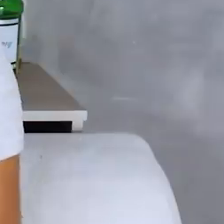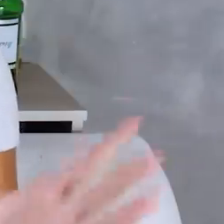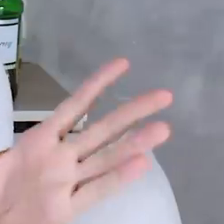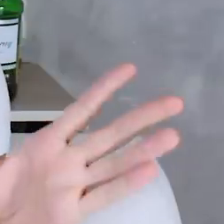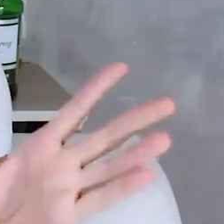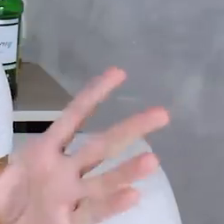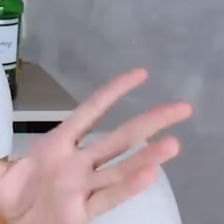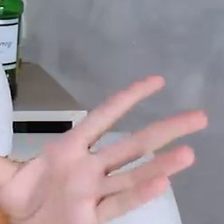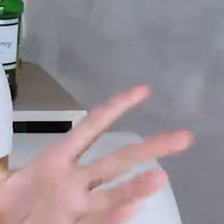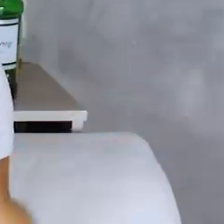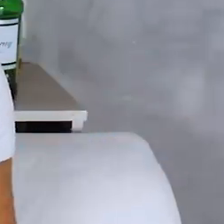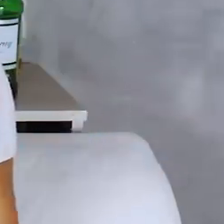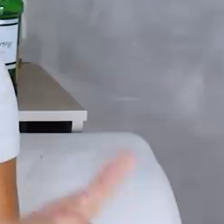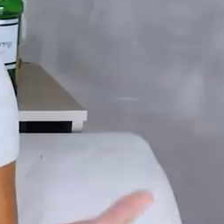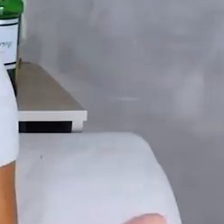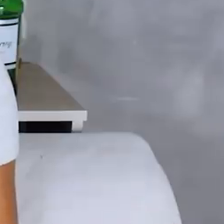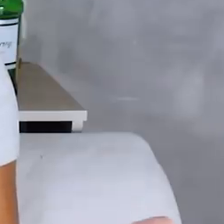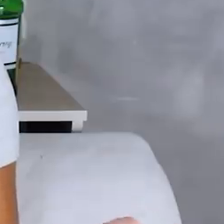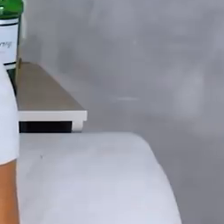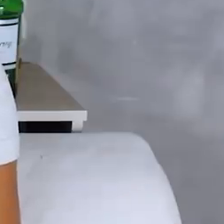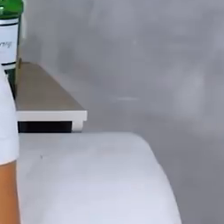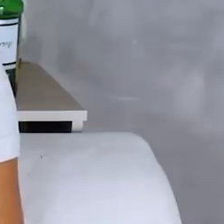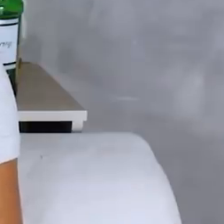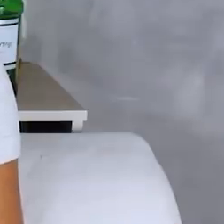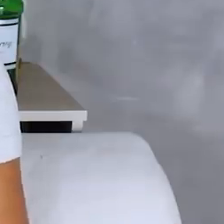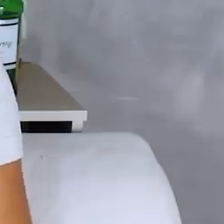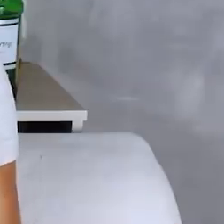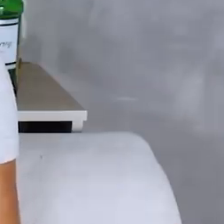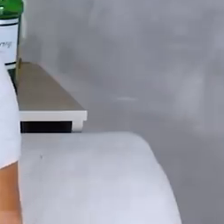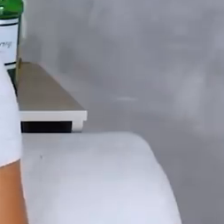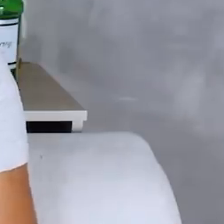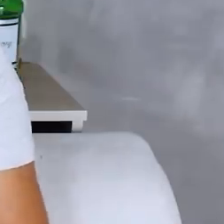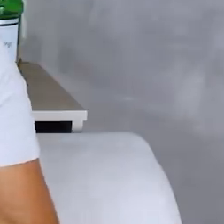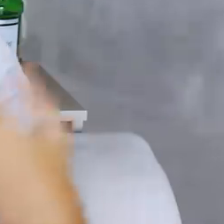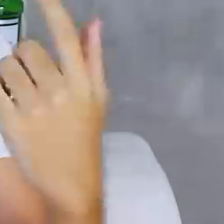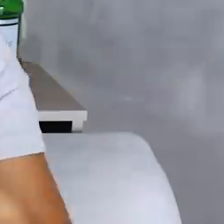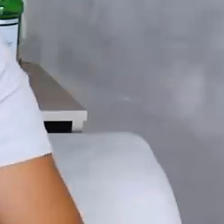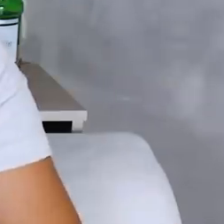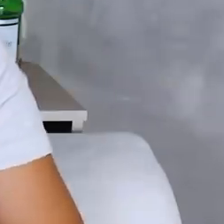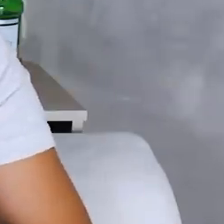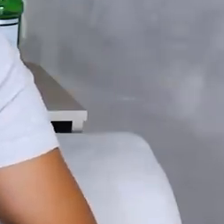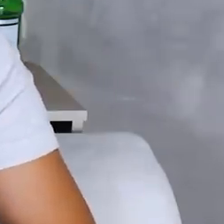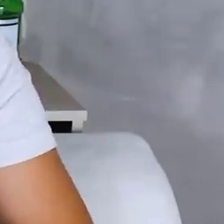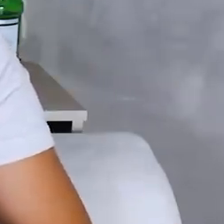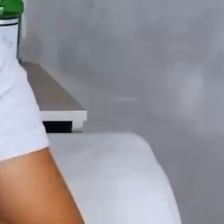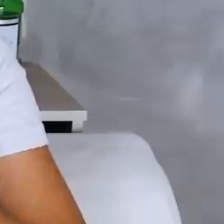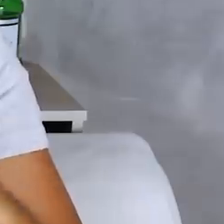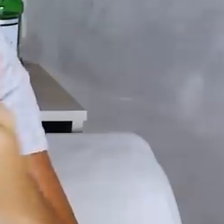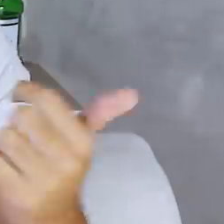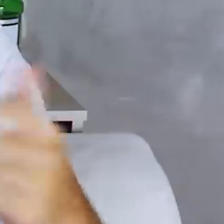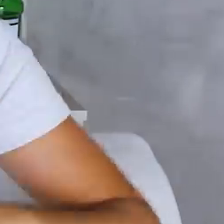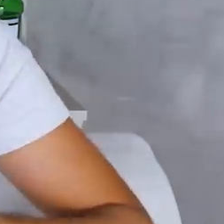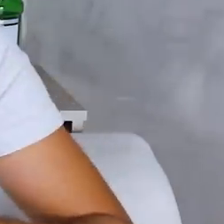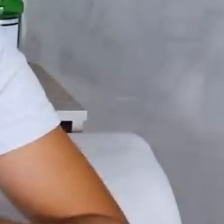Gustavo Lima. Cara, esse canal aqui é entretenimento, é fazer vocês darem risada. Aqui não tem essa coisa de técnica, atingiu a nota máxima, Leonardo